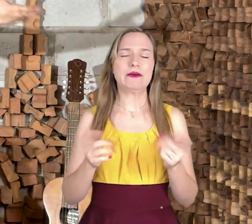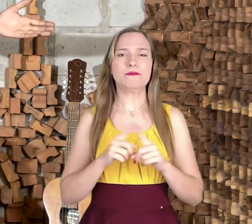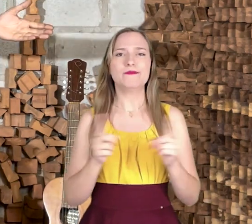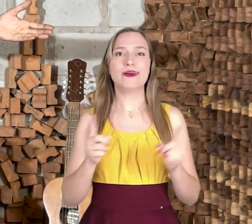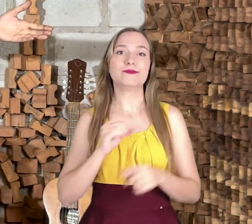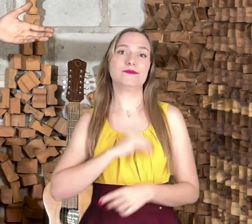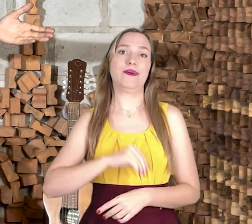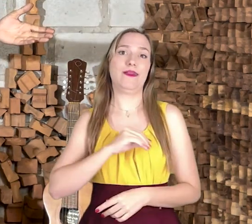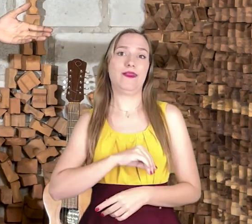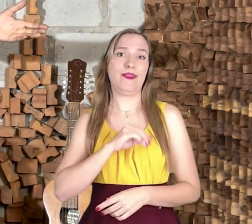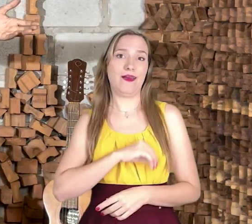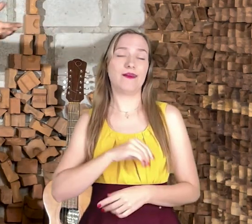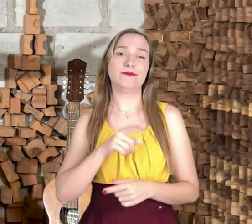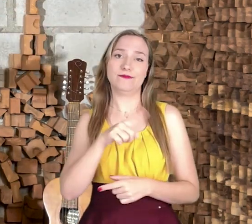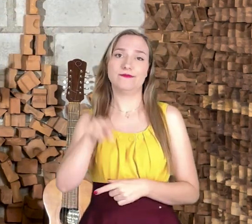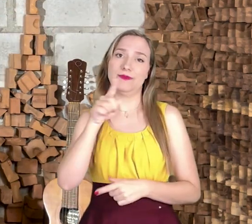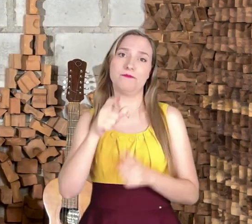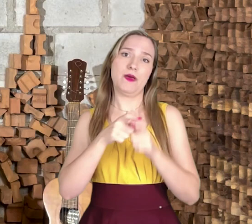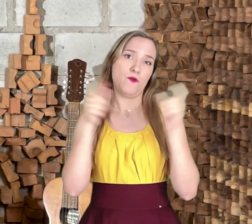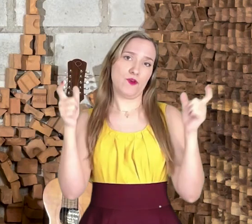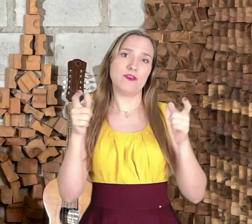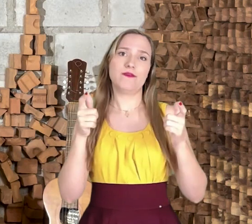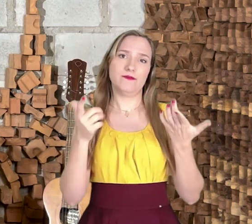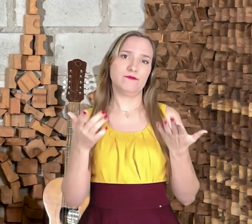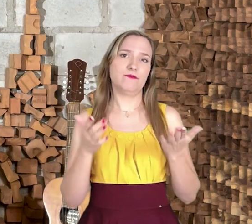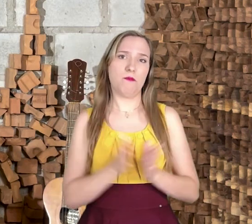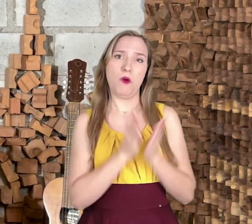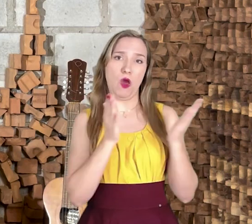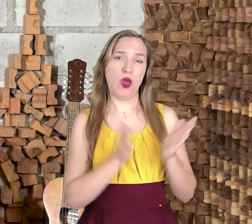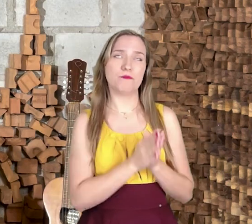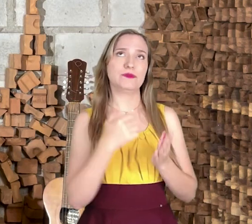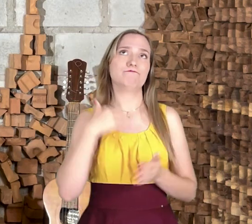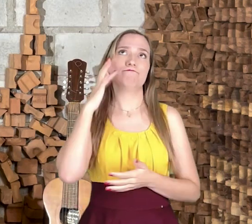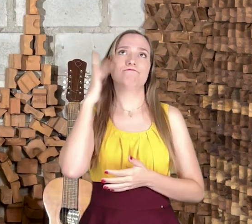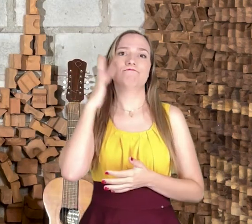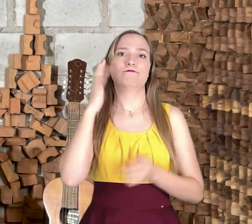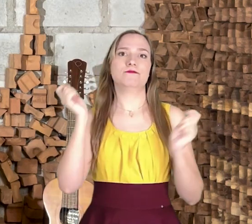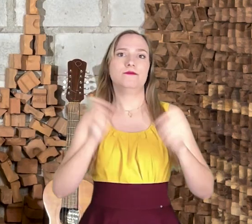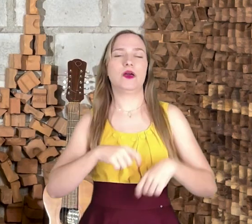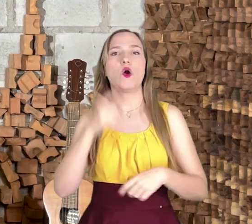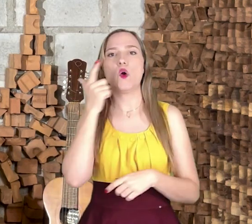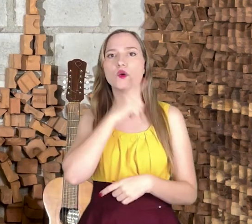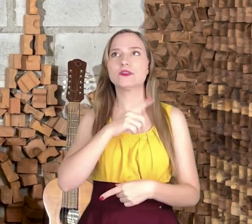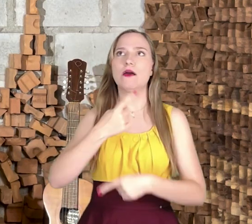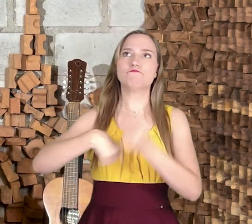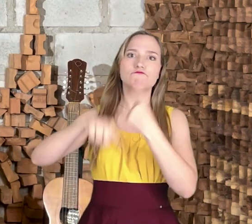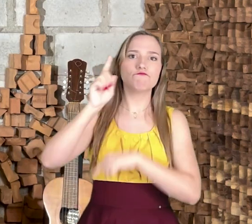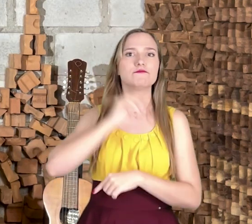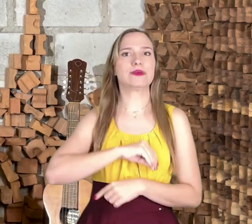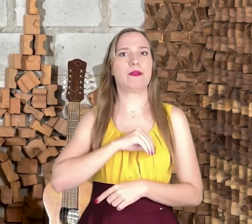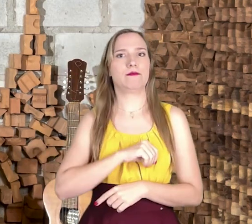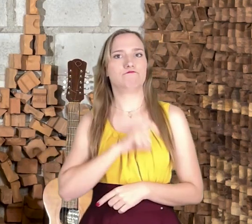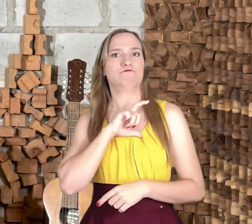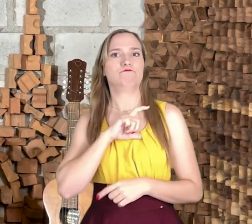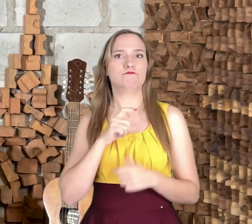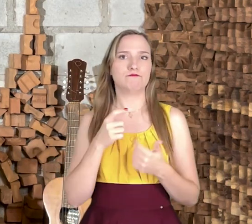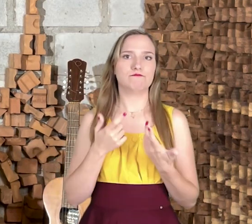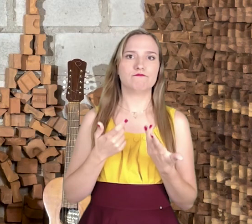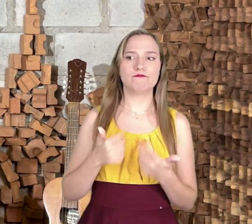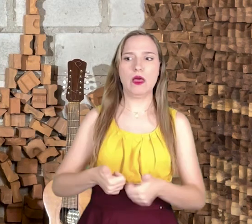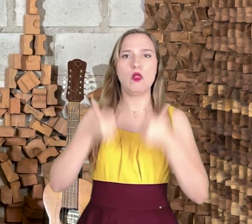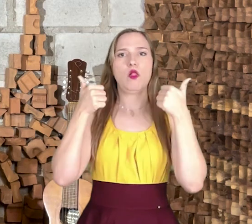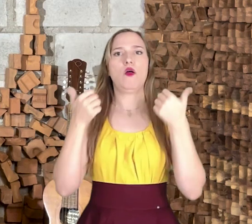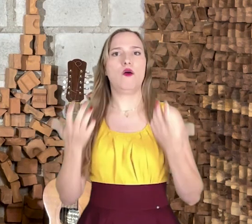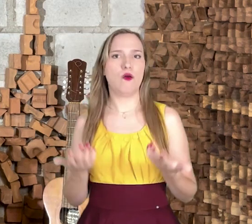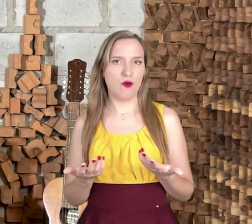caminho do jovem negro da periferia que sonha em alcançar uma ascensão financeira, uma estabilidade financeira na vida